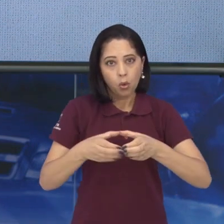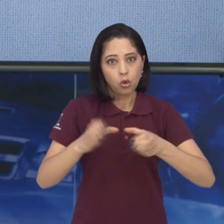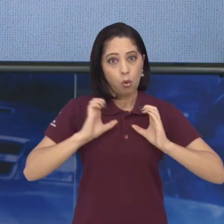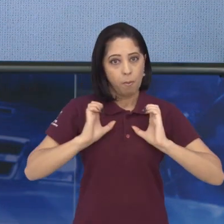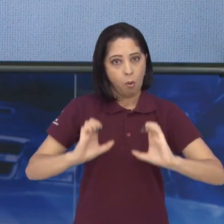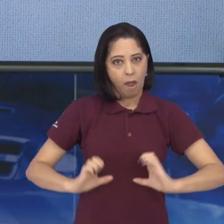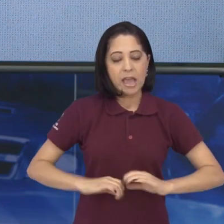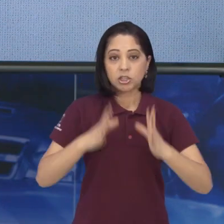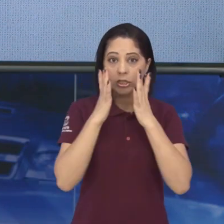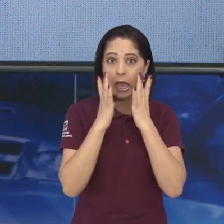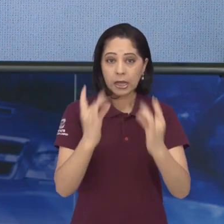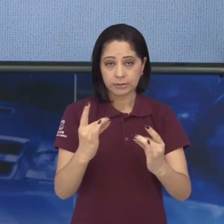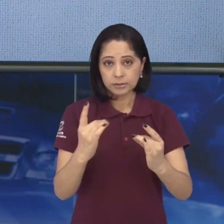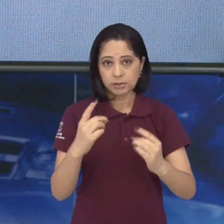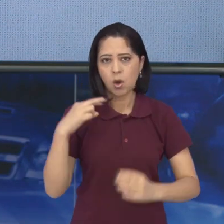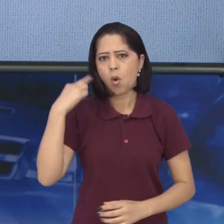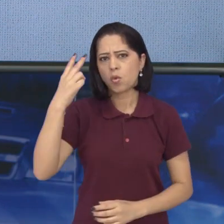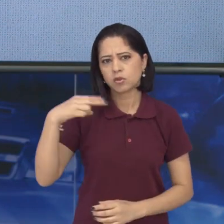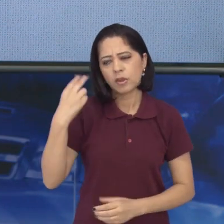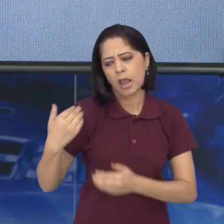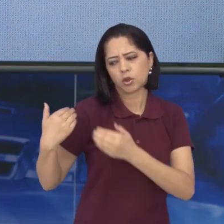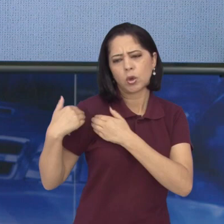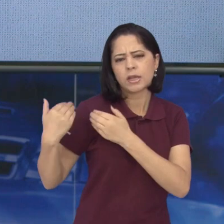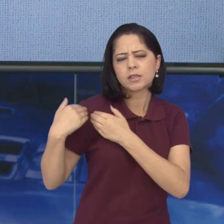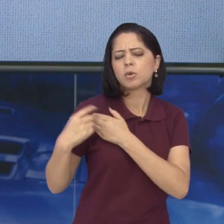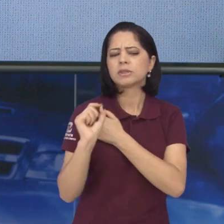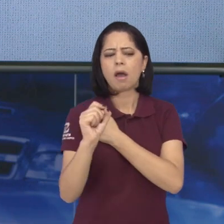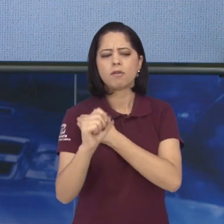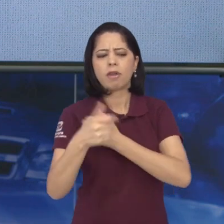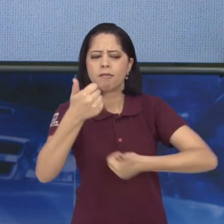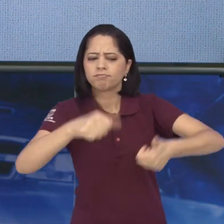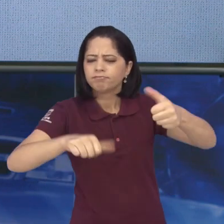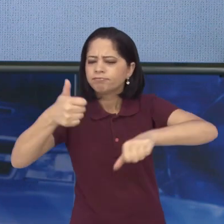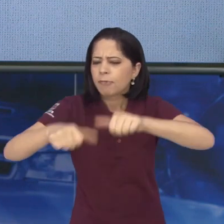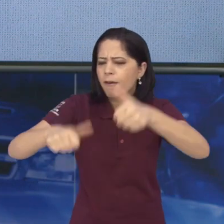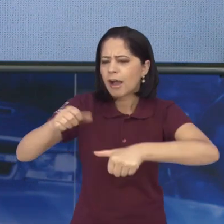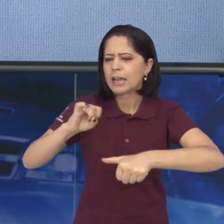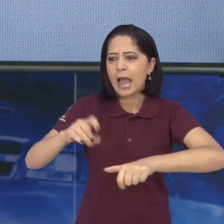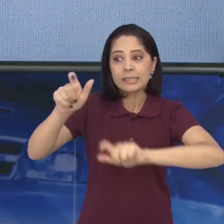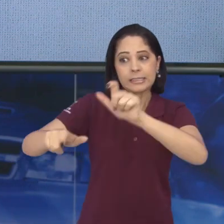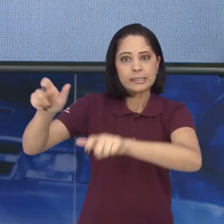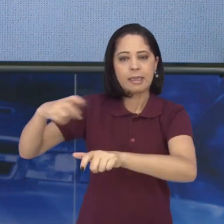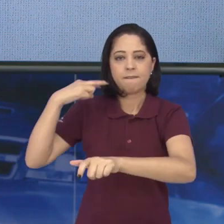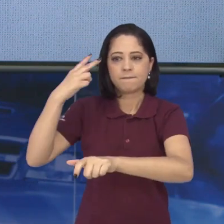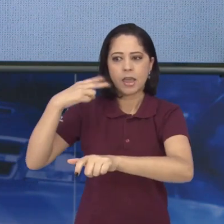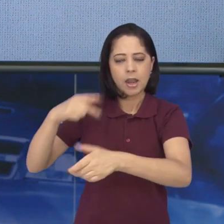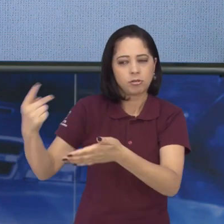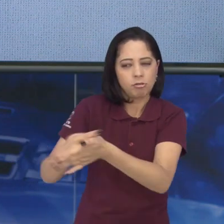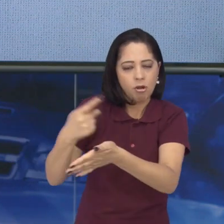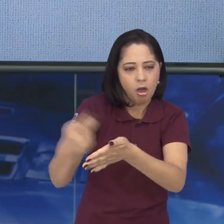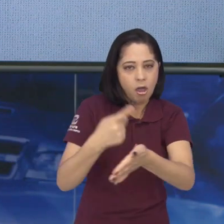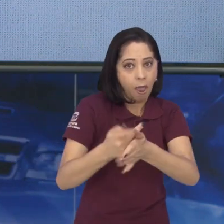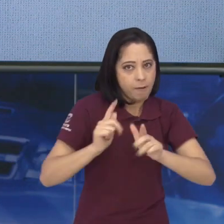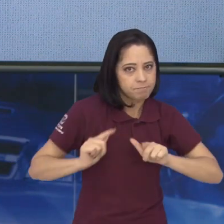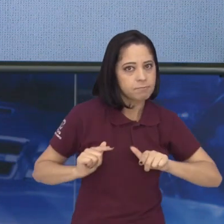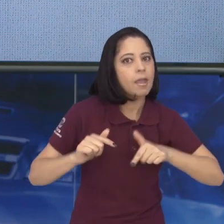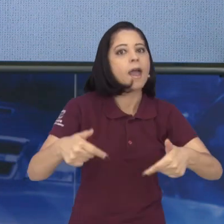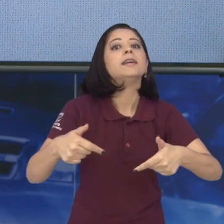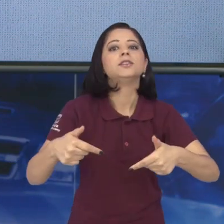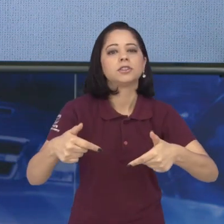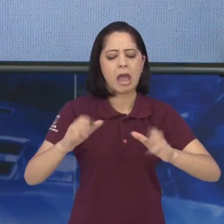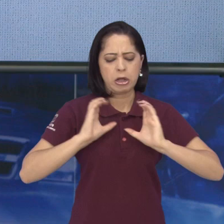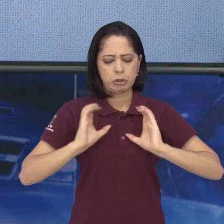os vereadores dessa comissão os responsáveis por analisar possíveis condutas dos parlamentares que vão contra